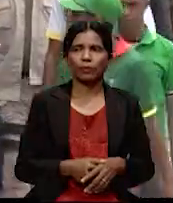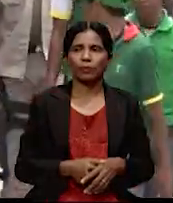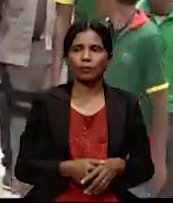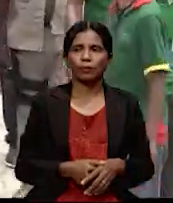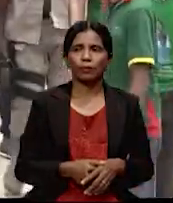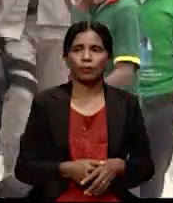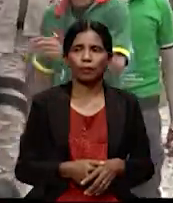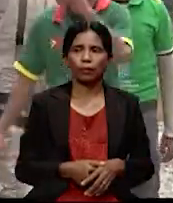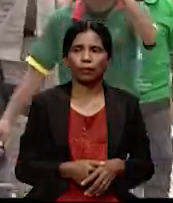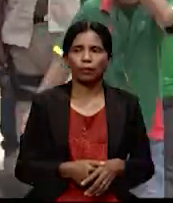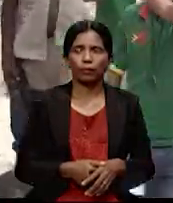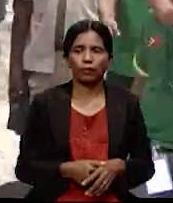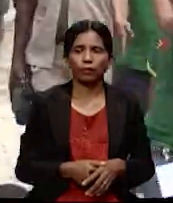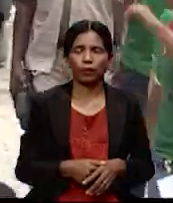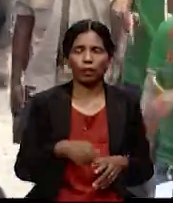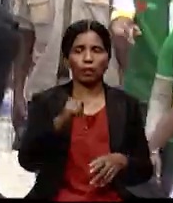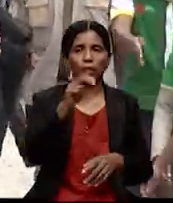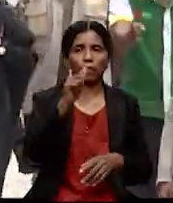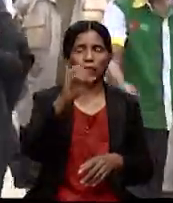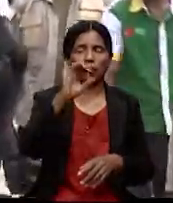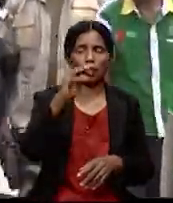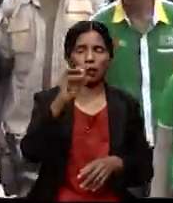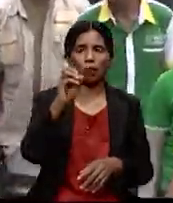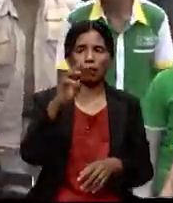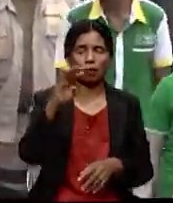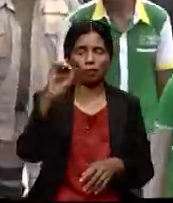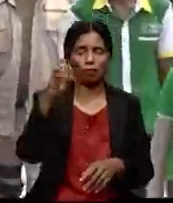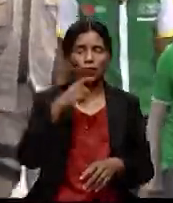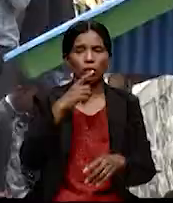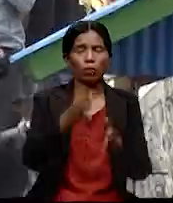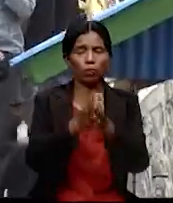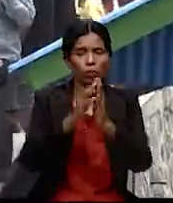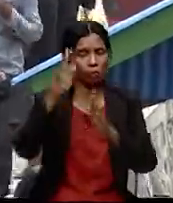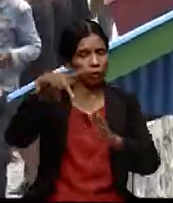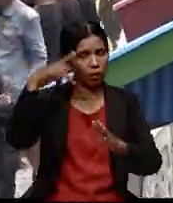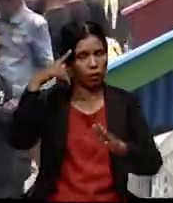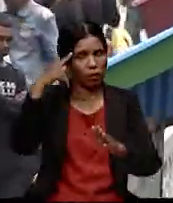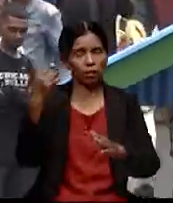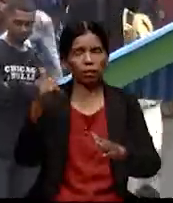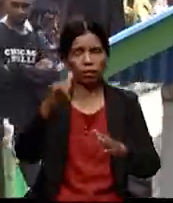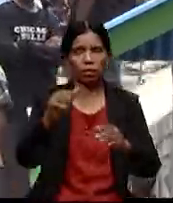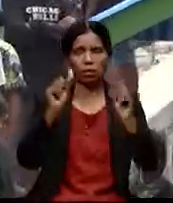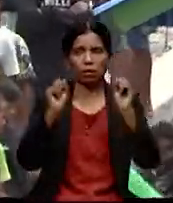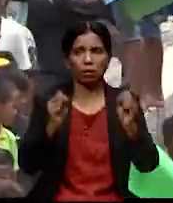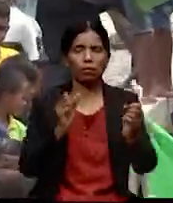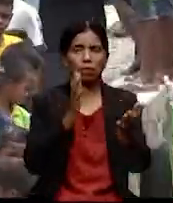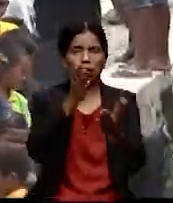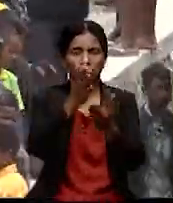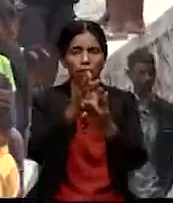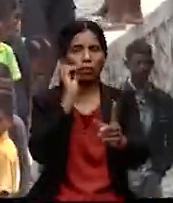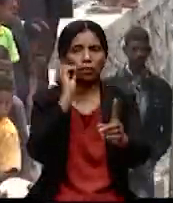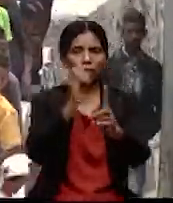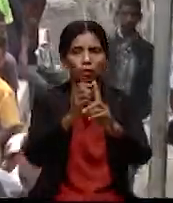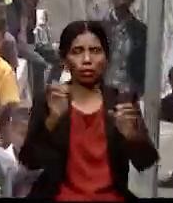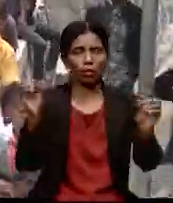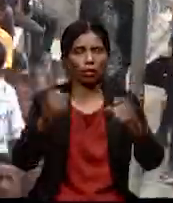na memória bucar hoje político sira la bele halo política kauro interesse pessoal ori atinge objetivo tambai dene sela fo beneficio